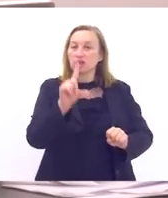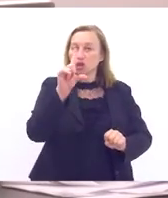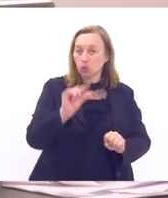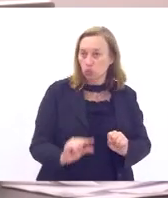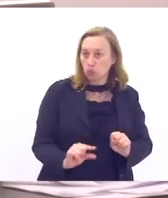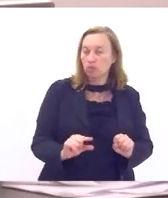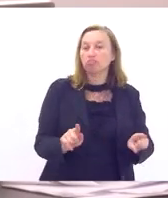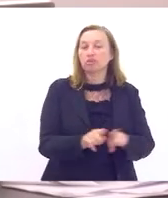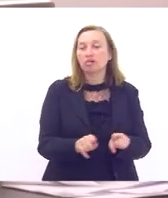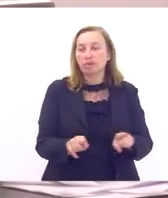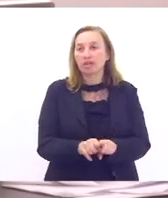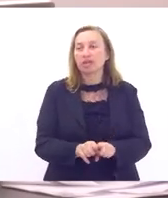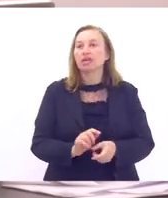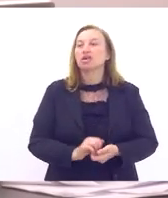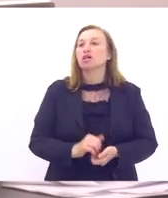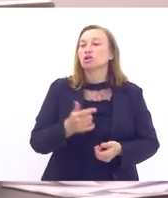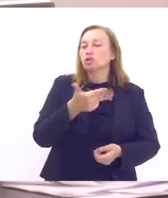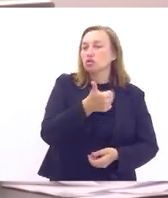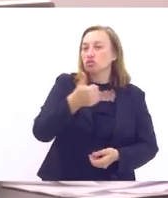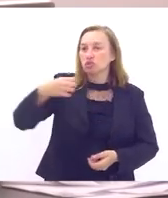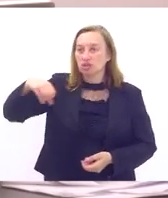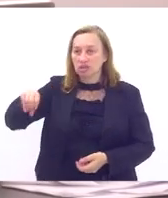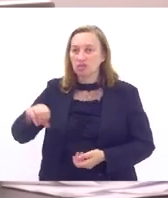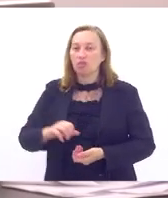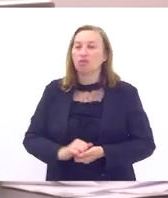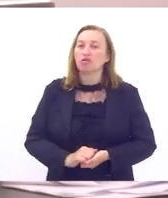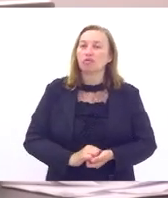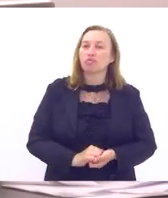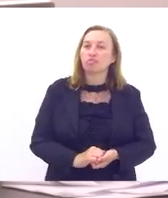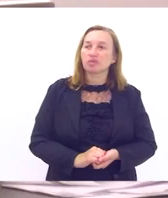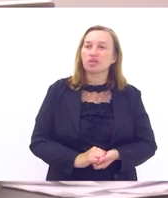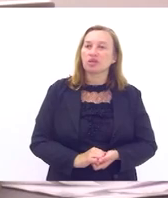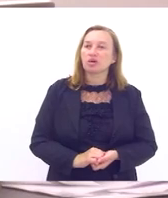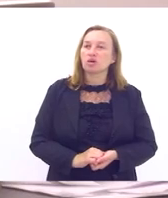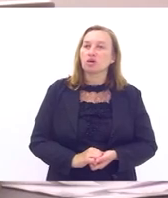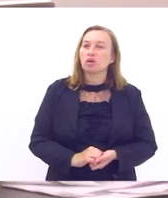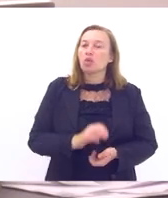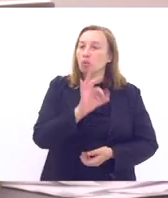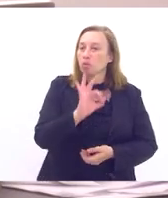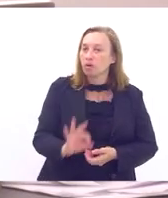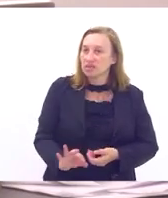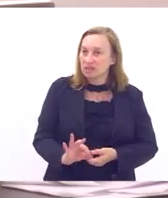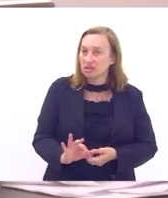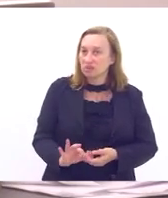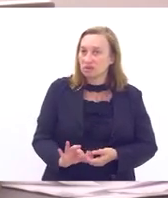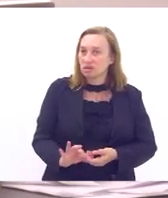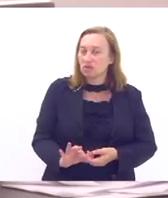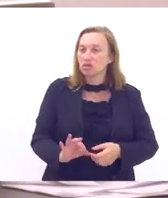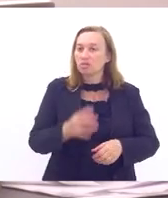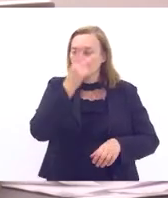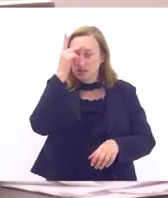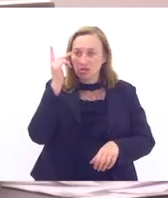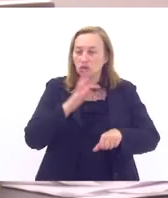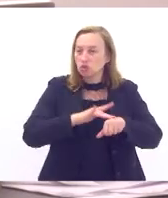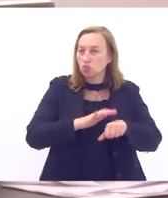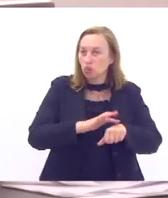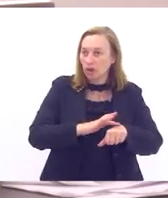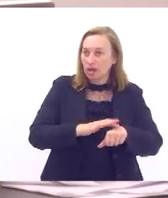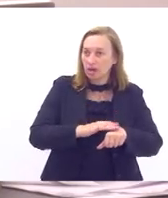drasticamente. Em 2019, o percentual de casos diagnosticados por